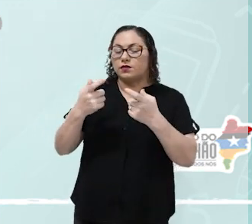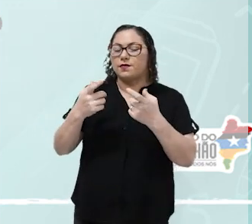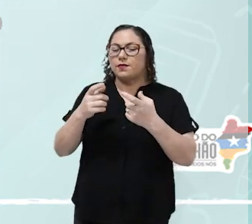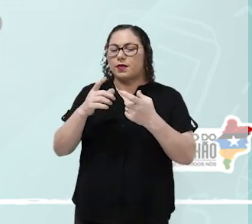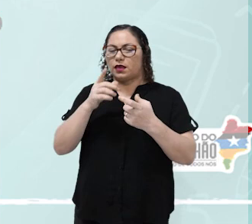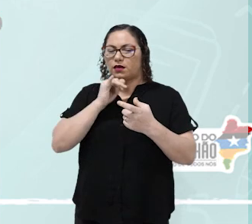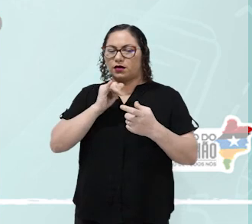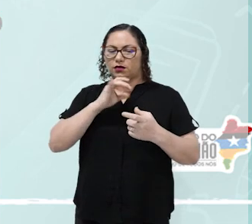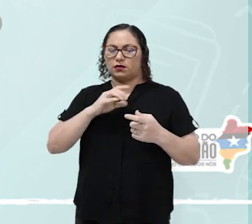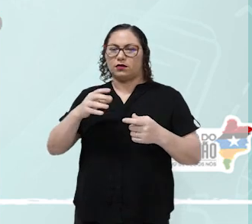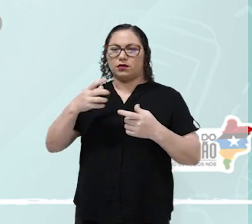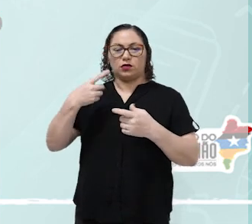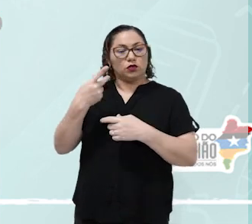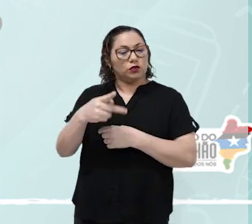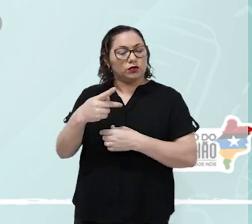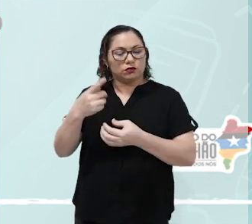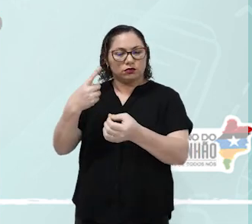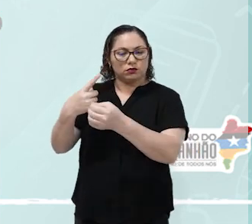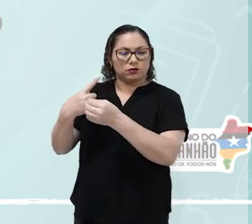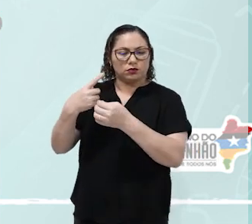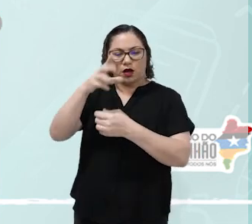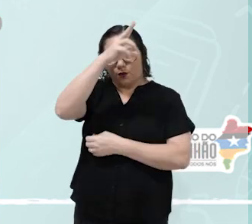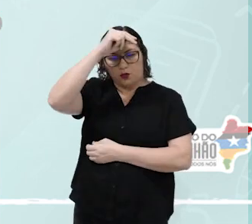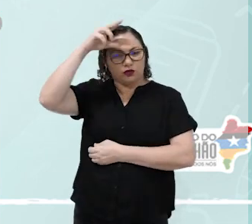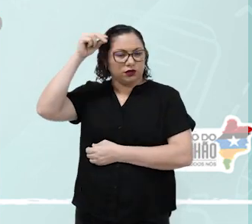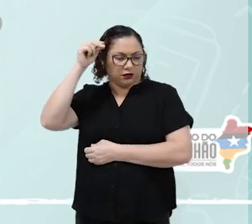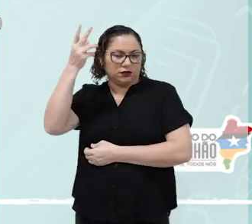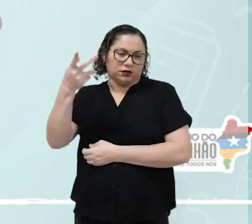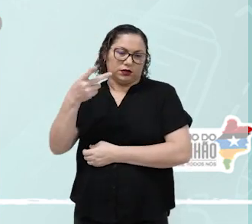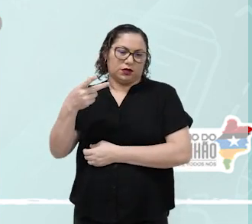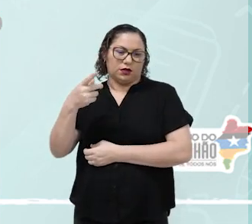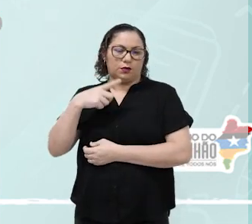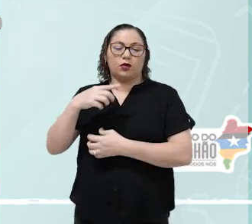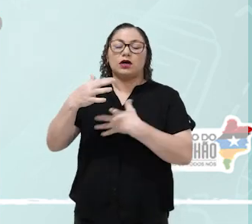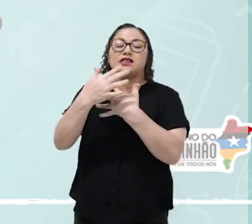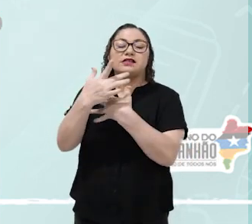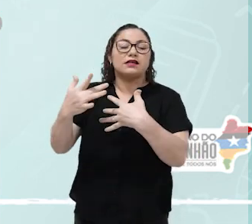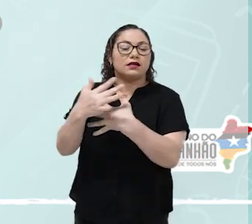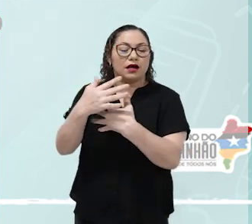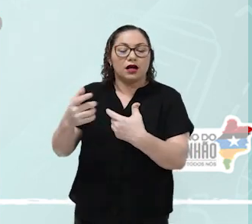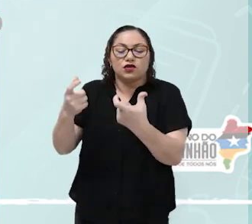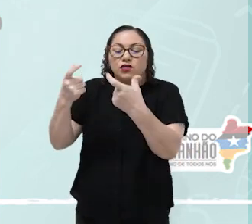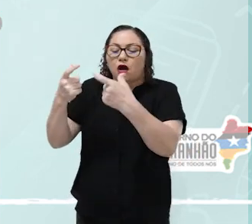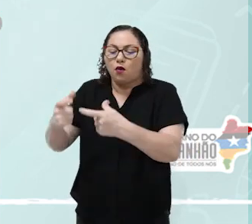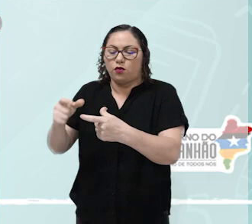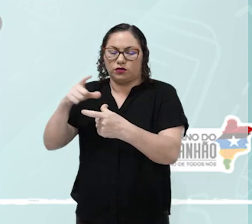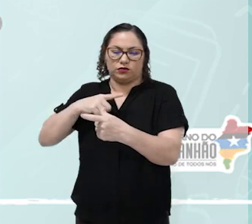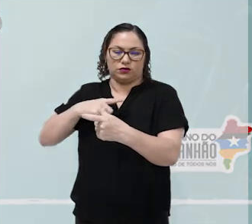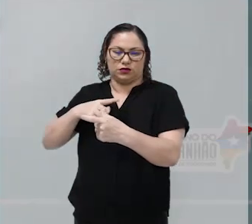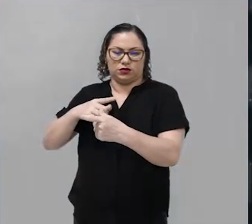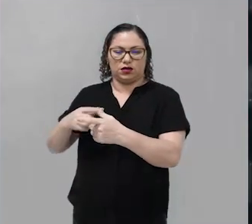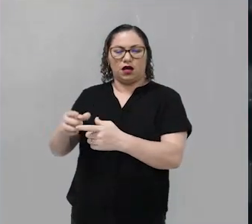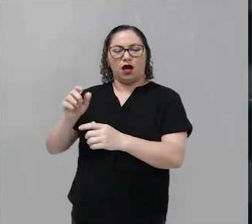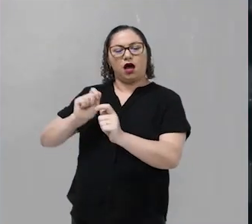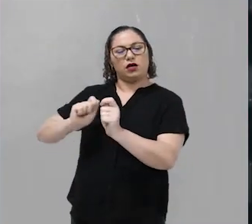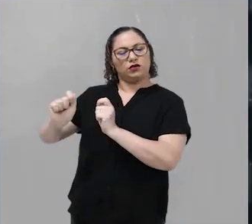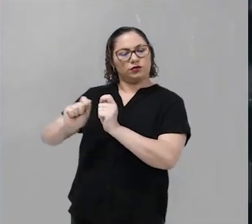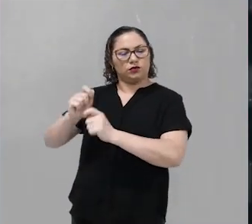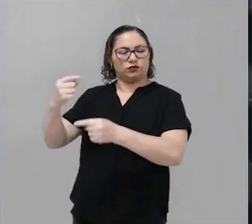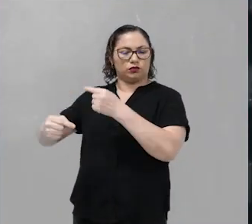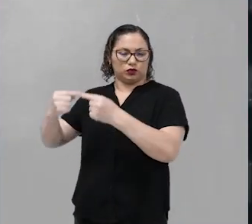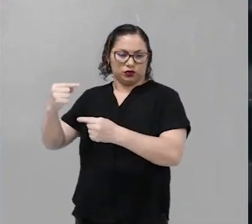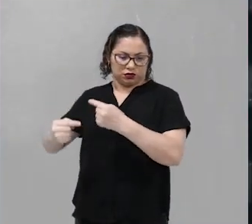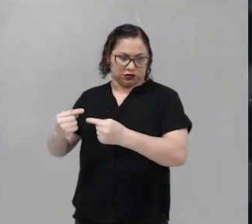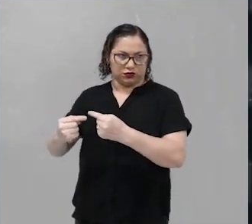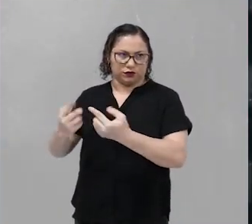você está ligado que no seu município a gente chama de cidade, onde fica a sede política administrativa. E aí